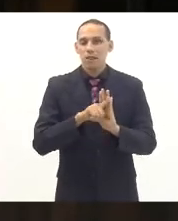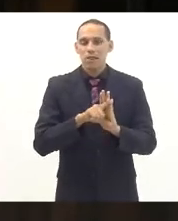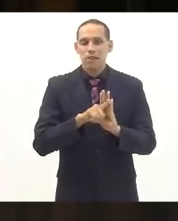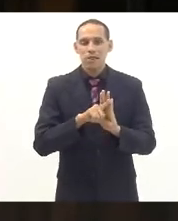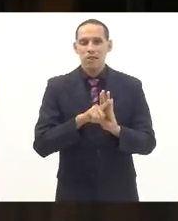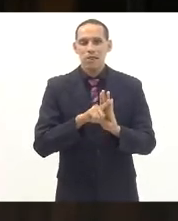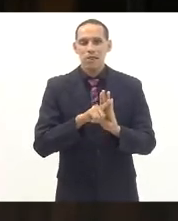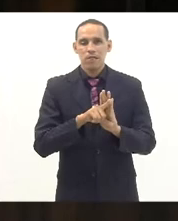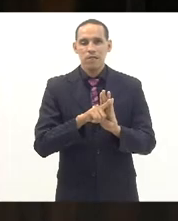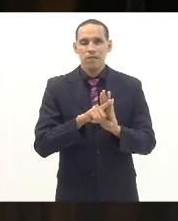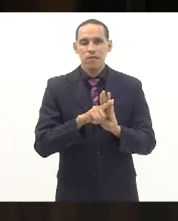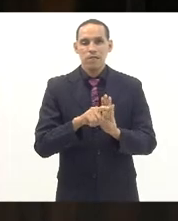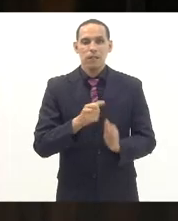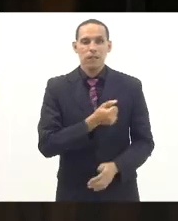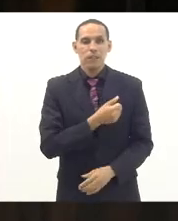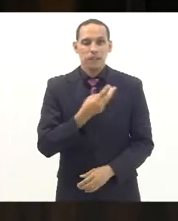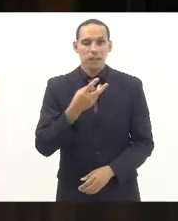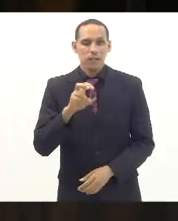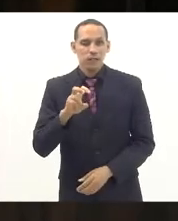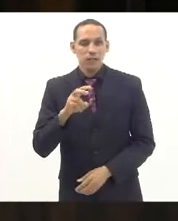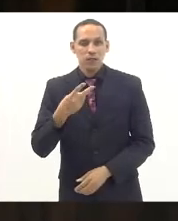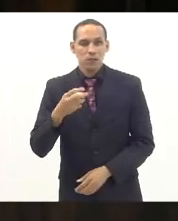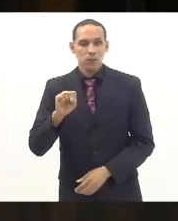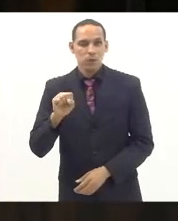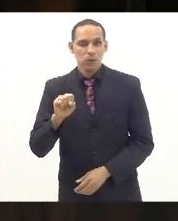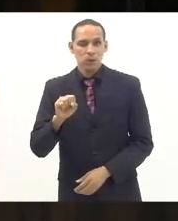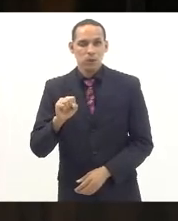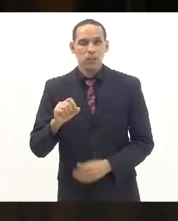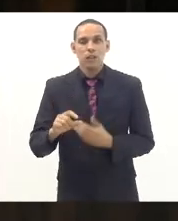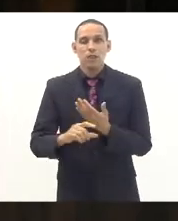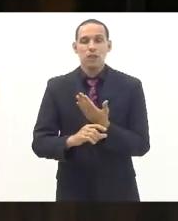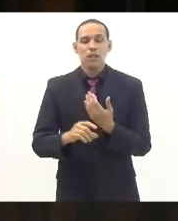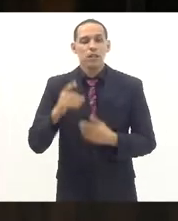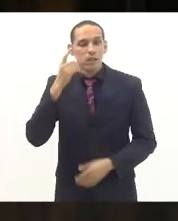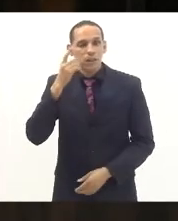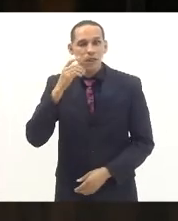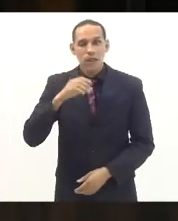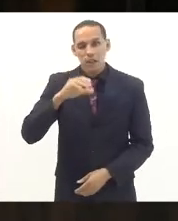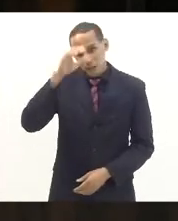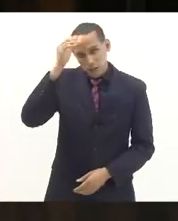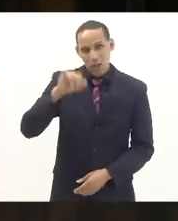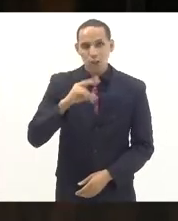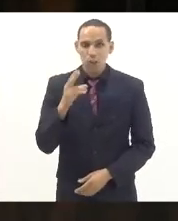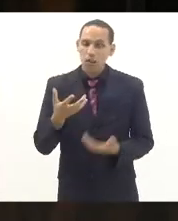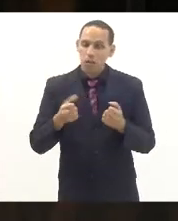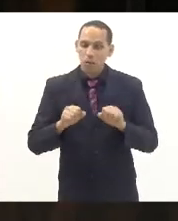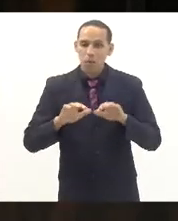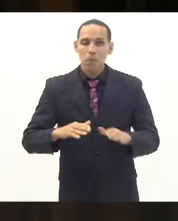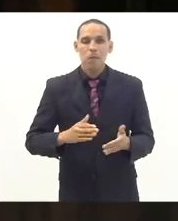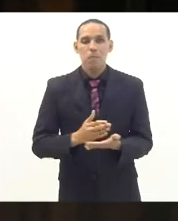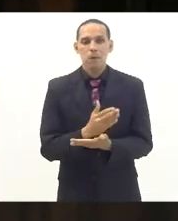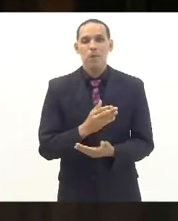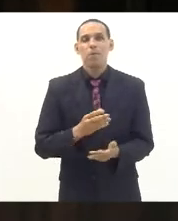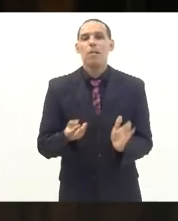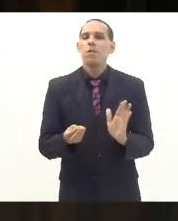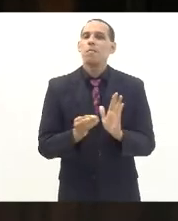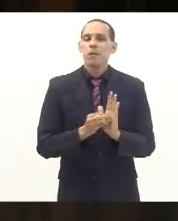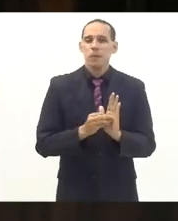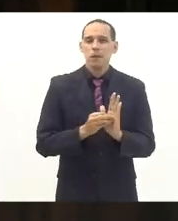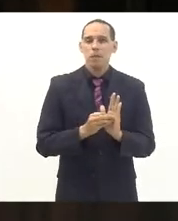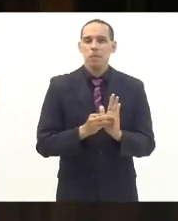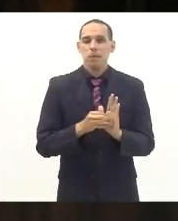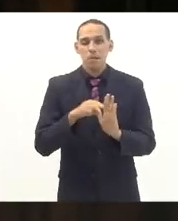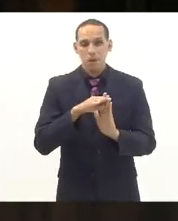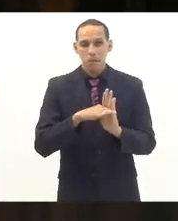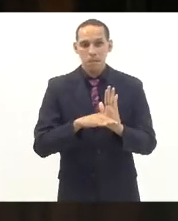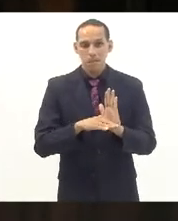lei nº 3528 o deputado a tia Juci os que aprovam a permanência como estão aprovado é que a inclusão na ordem